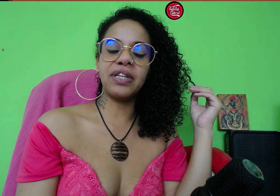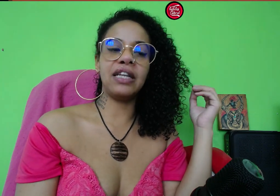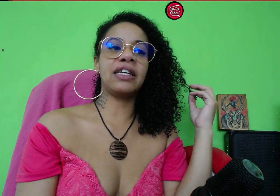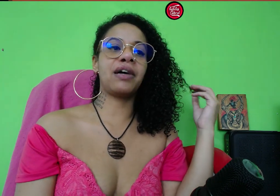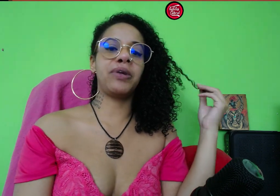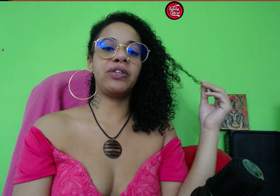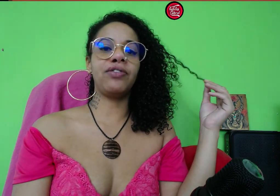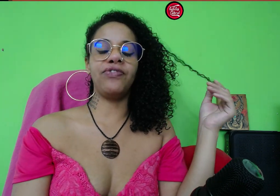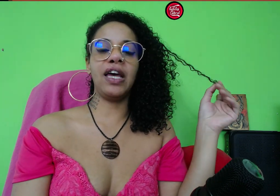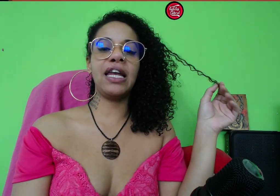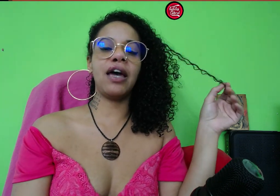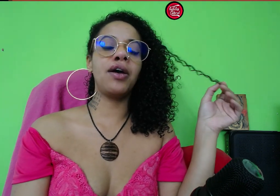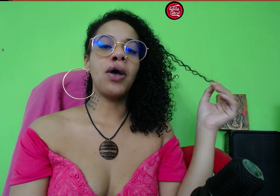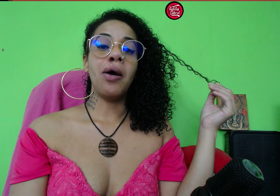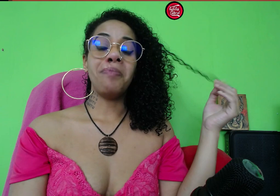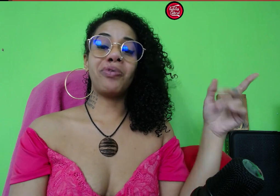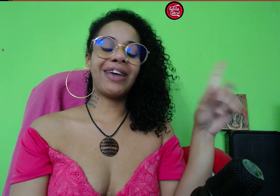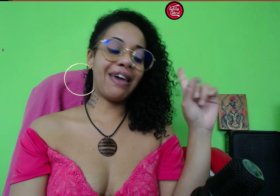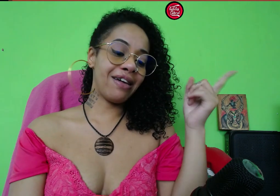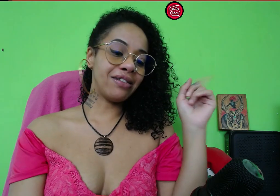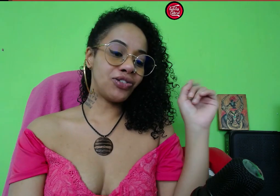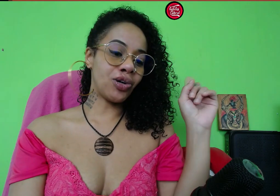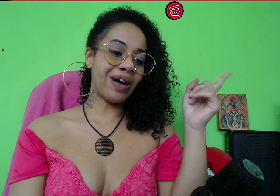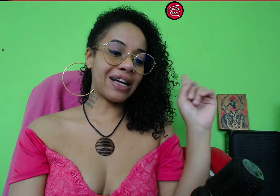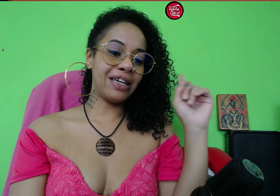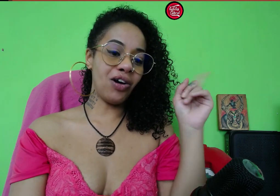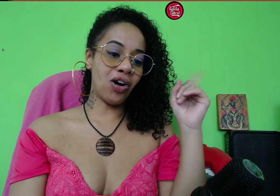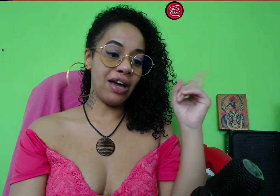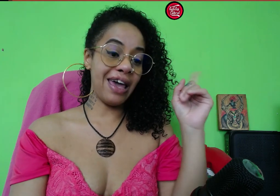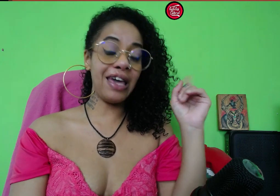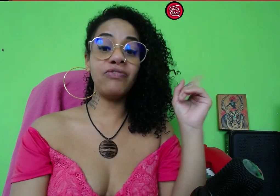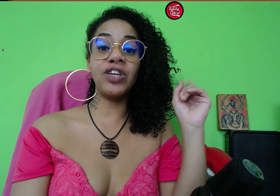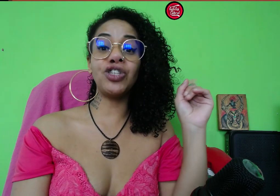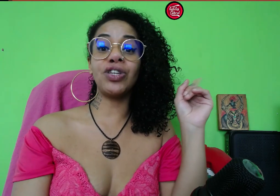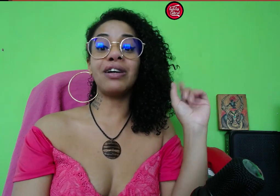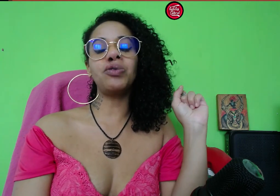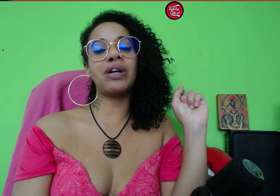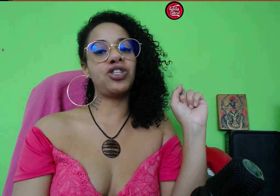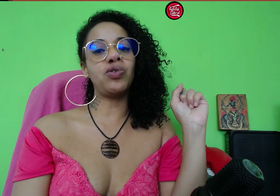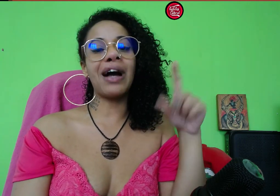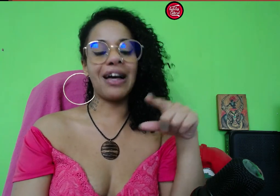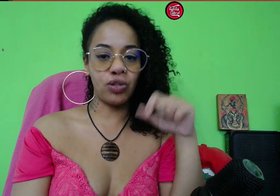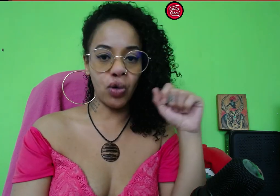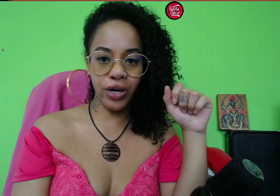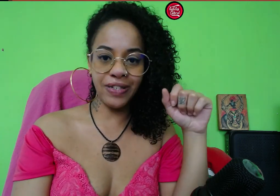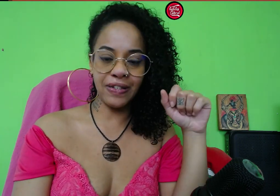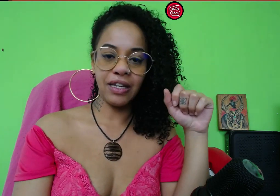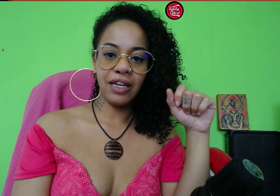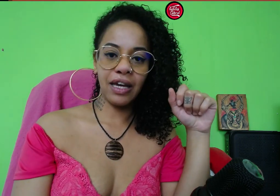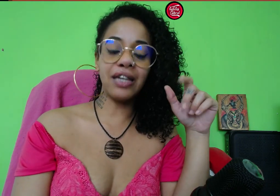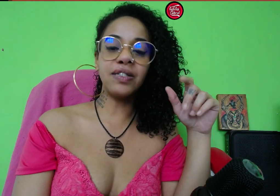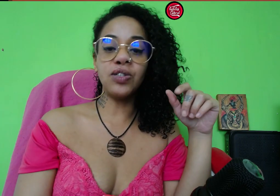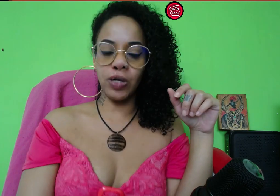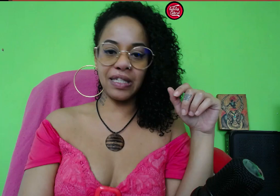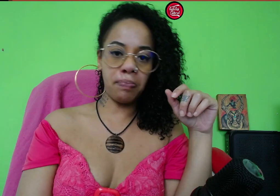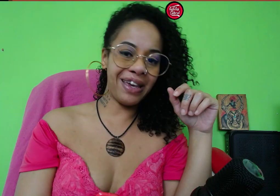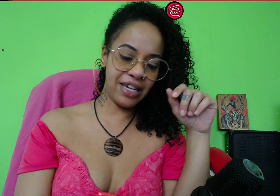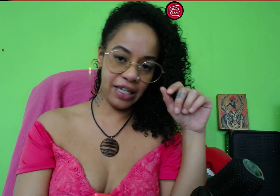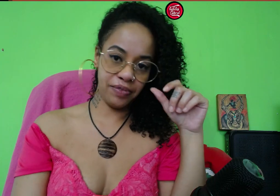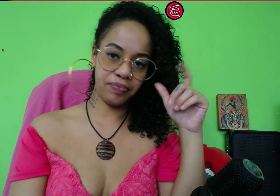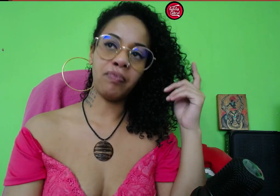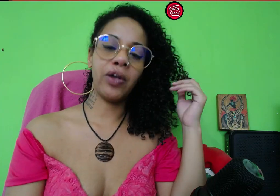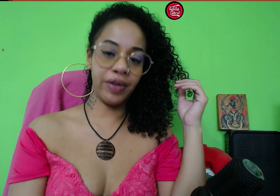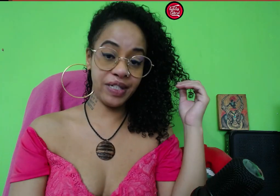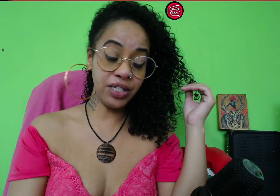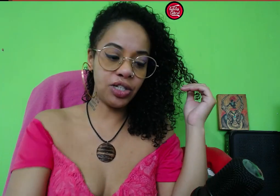canal Talita Cabral TV né porque estou aqui ó reivindicando o artigo 14 quem assistiu a